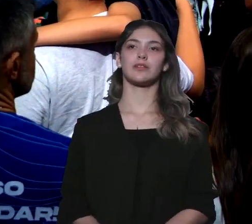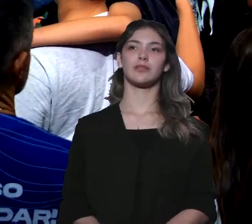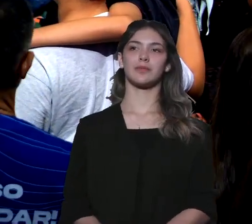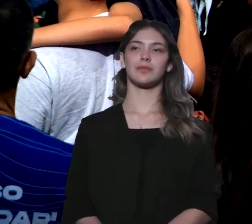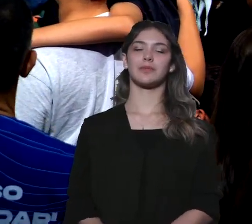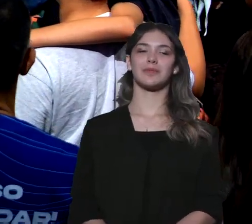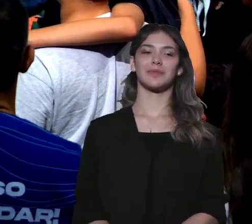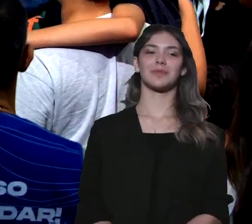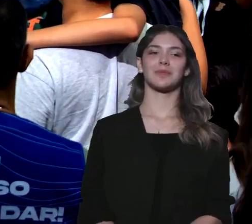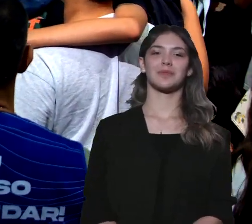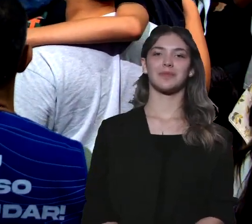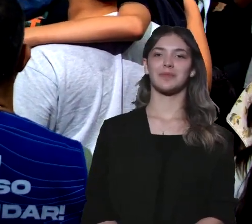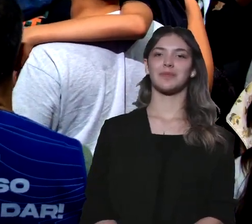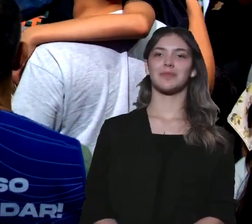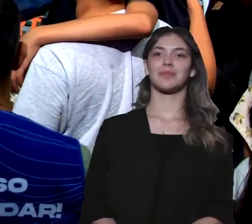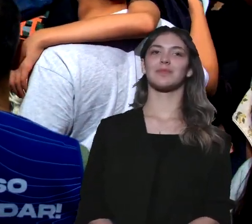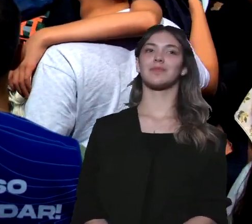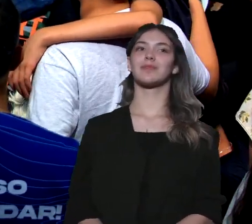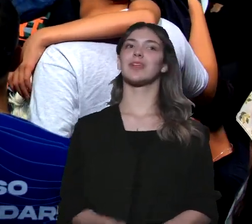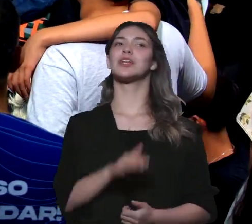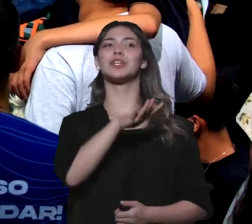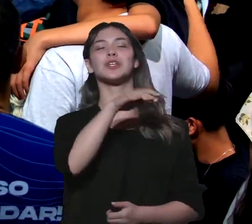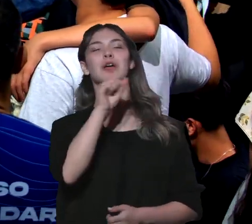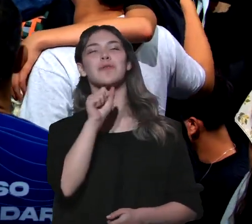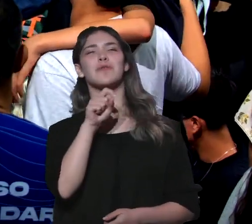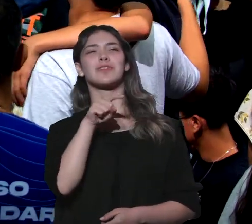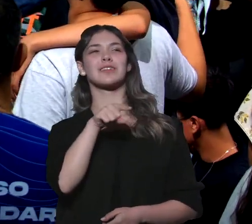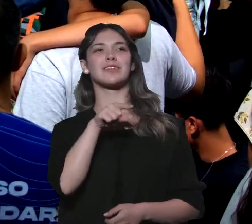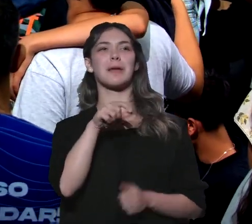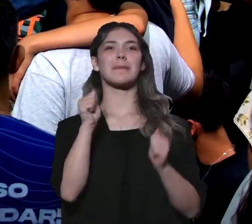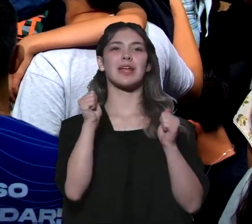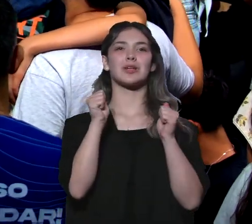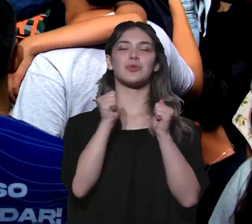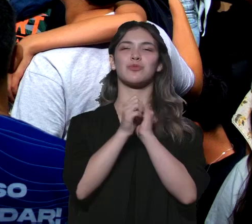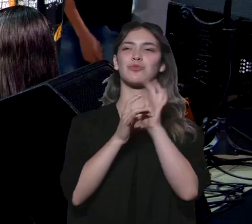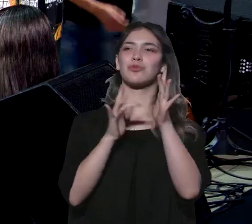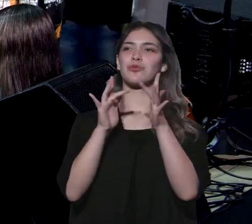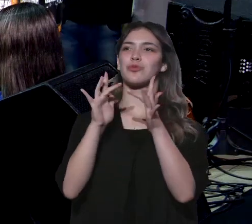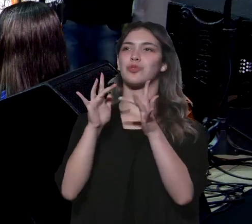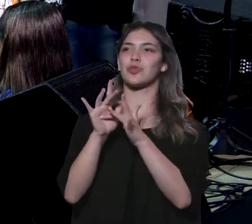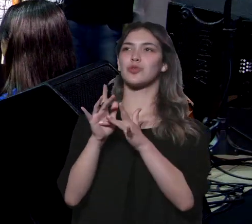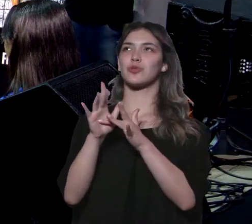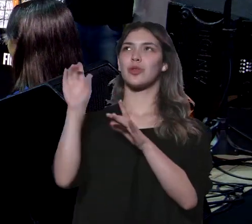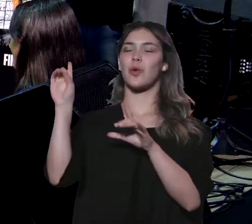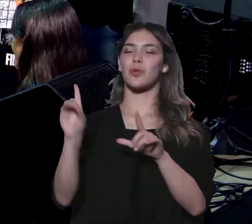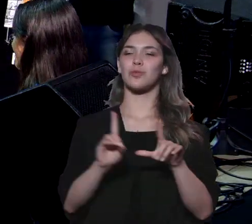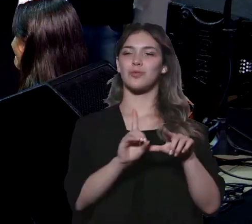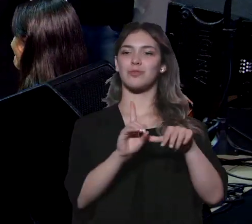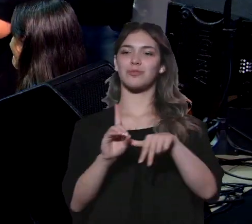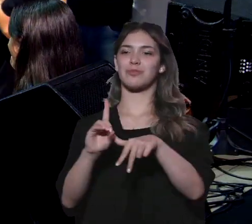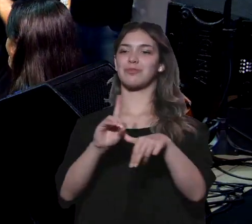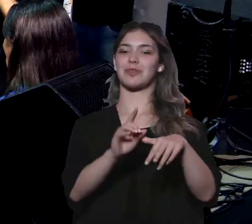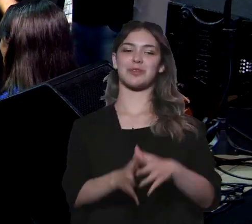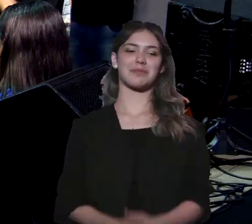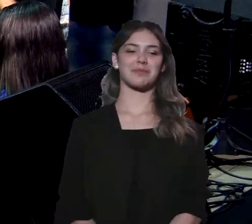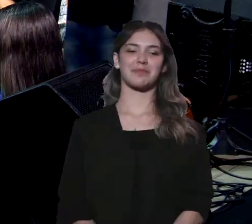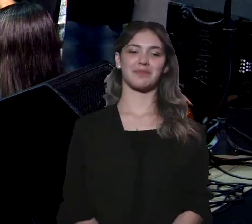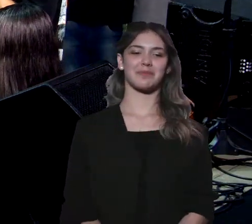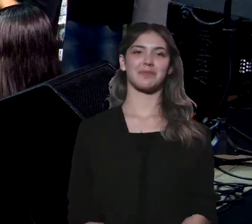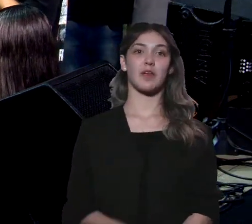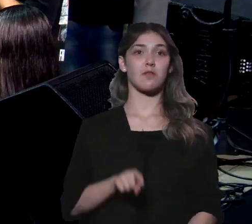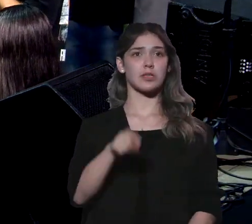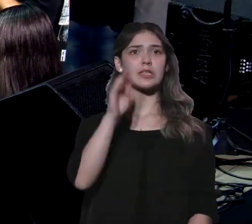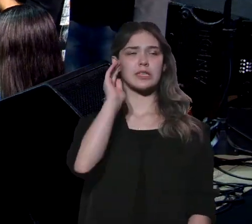não. A gente está te chamando para conhecer Jesus, para andar com Jesus. Porque não basta fazer essa oração só. Entendido?